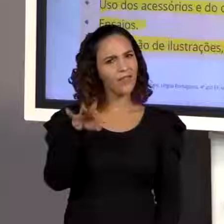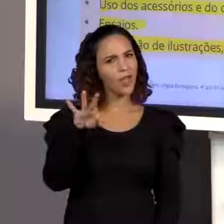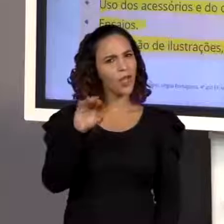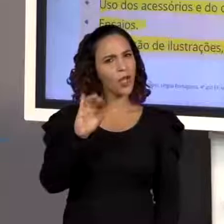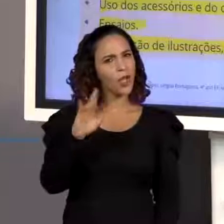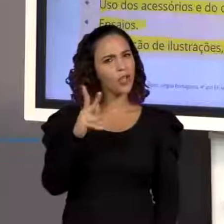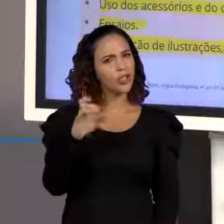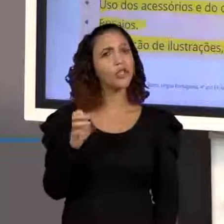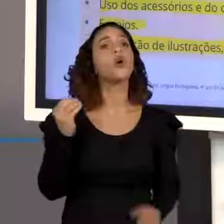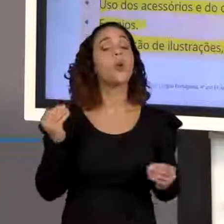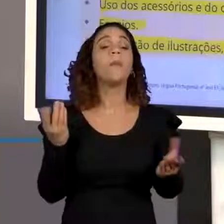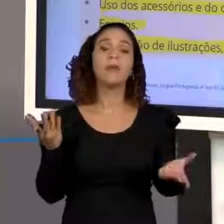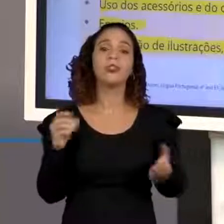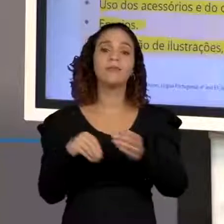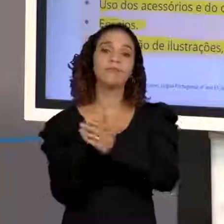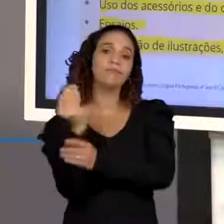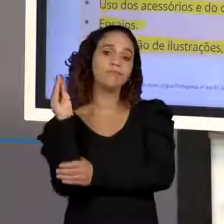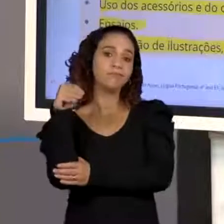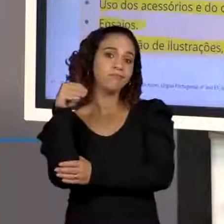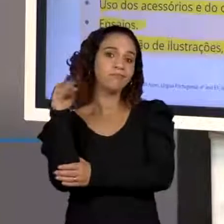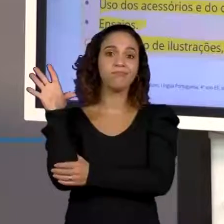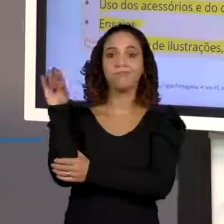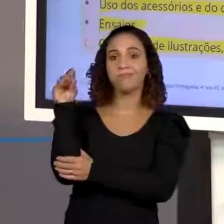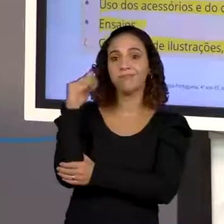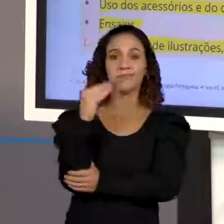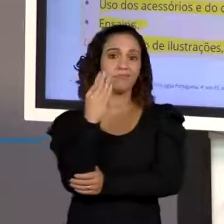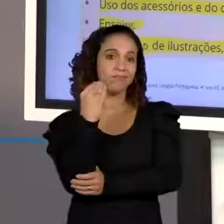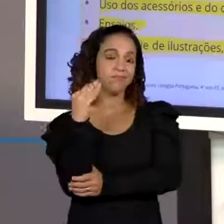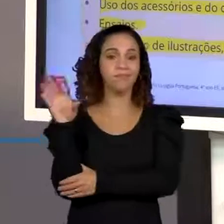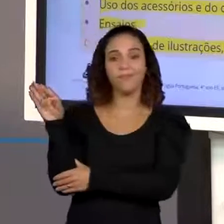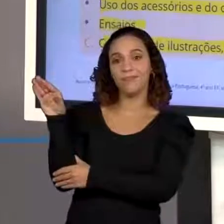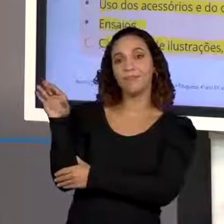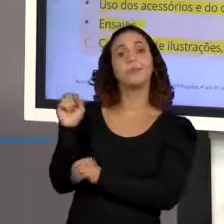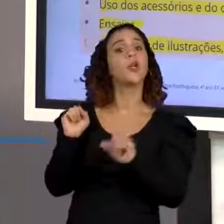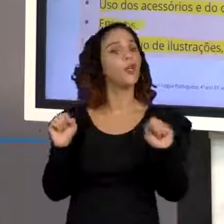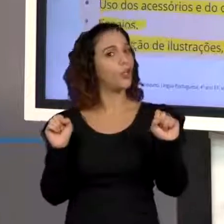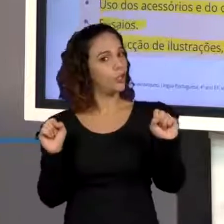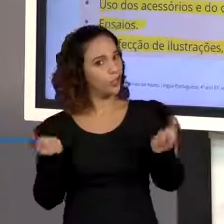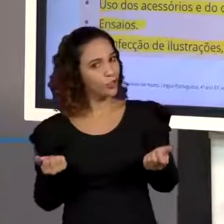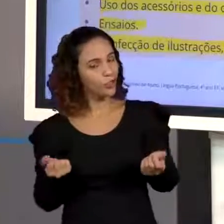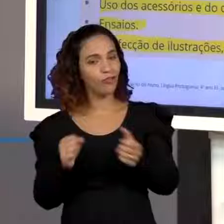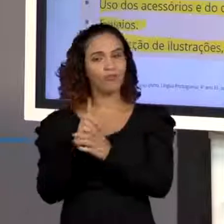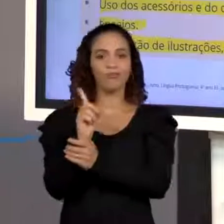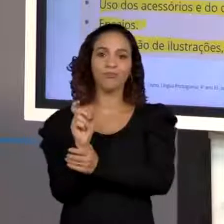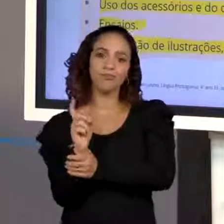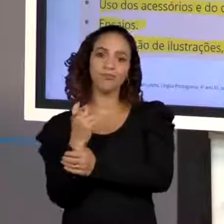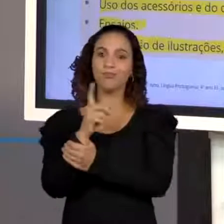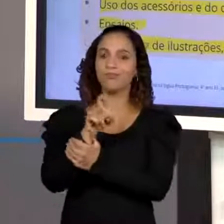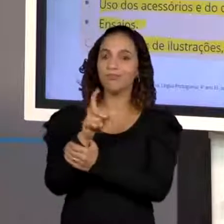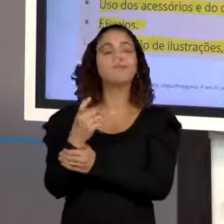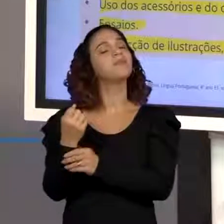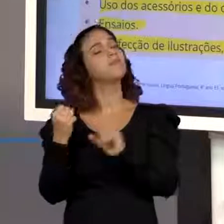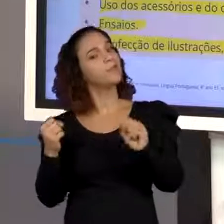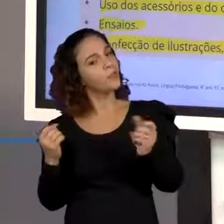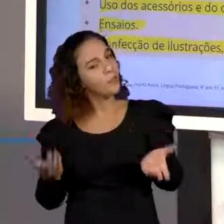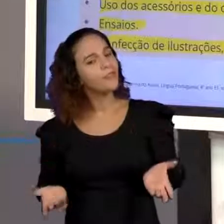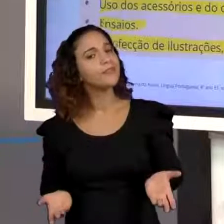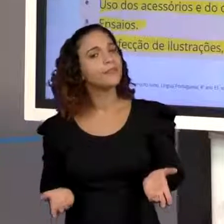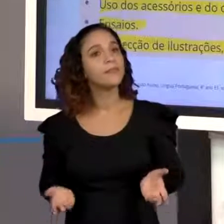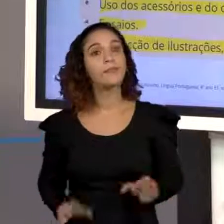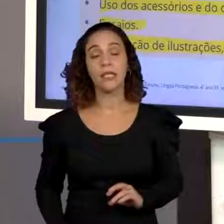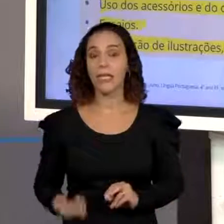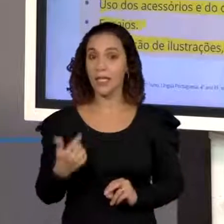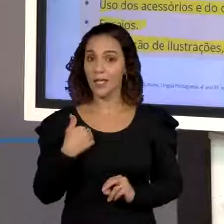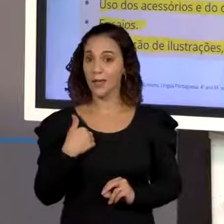história com um fantoche? Utilizar um fantoche para contar a história? Posso também. Pode ser super legal. Eu,